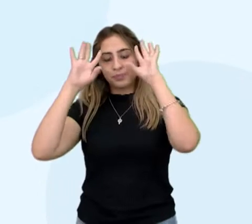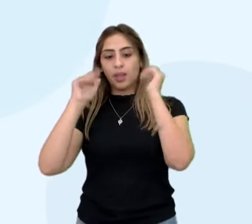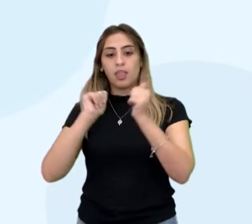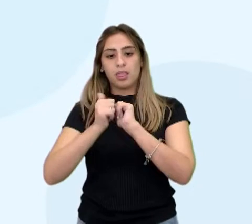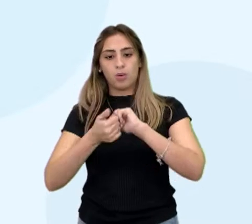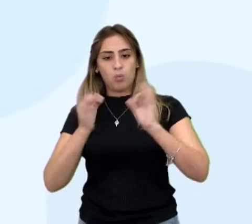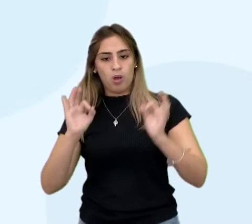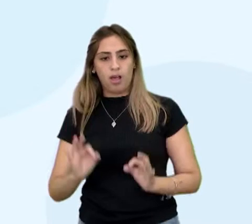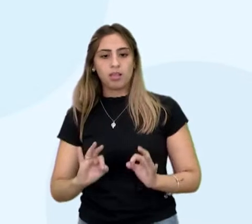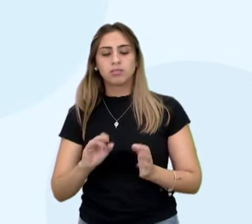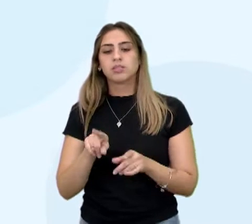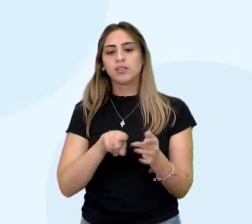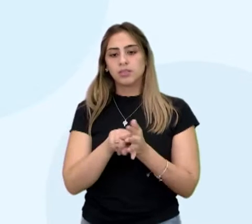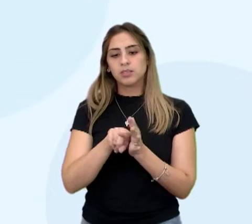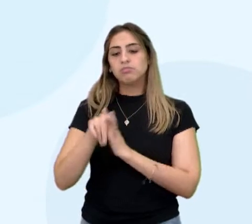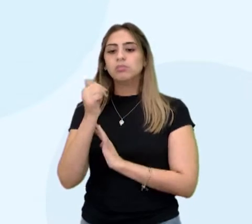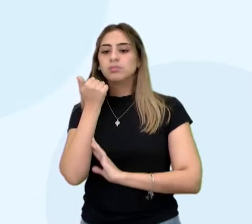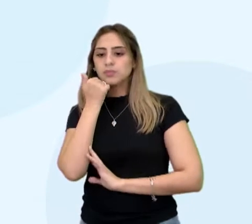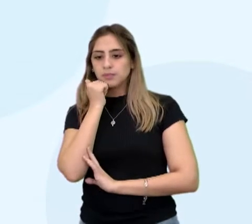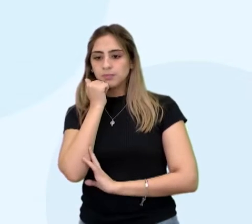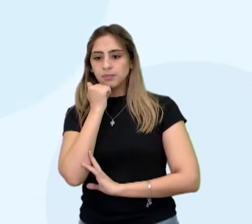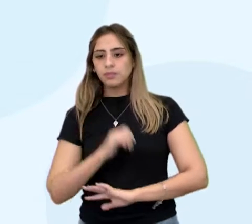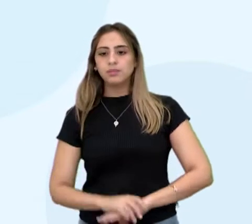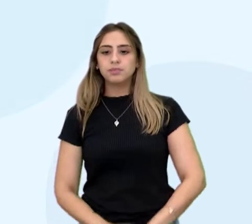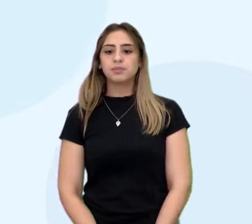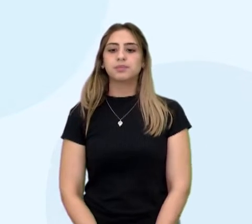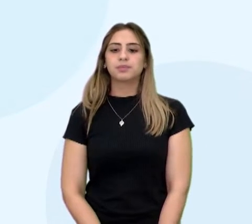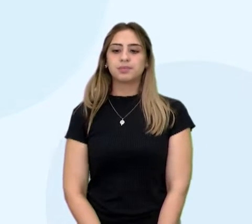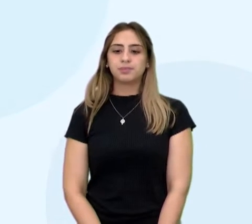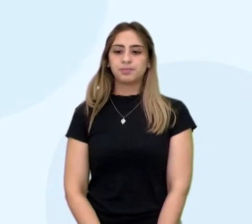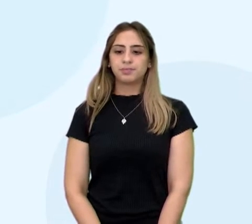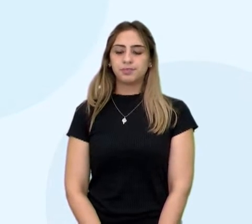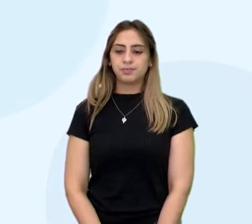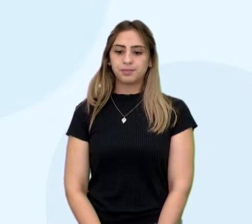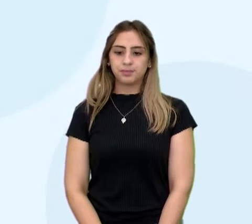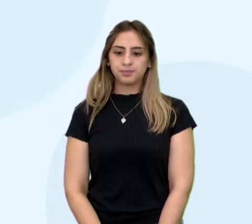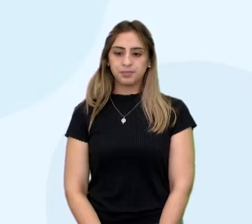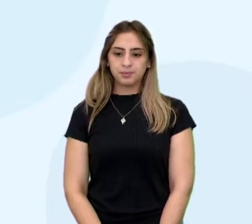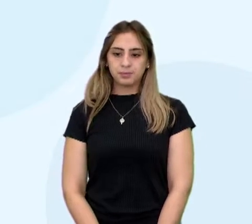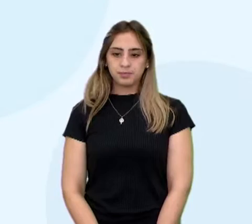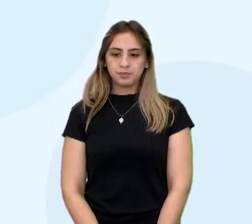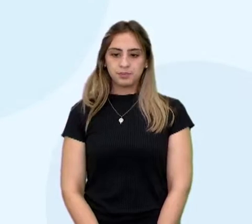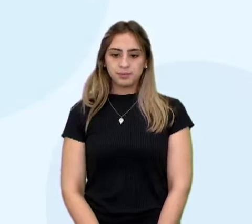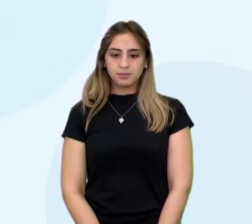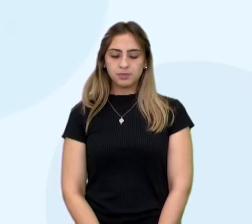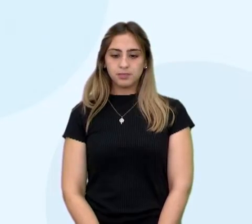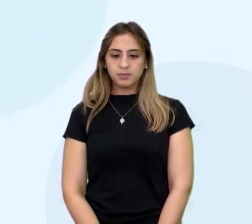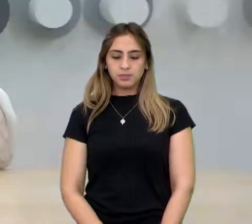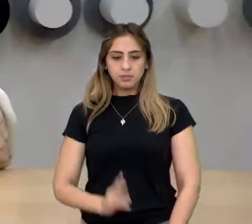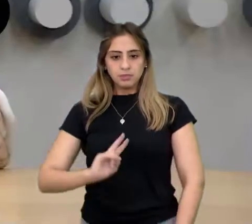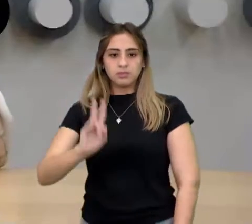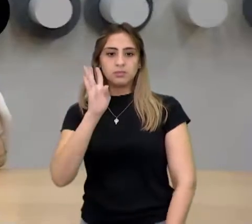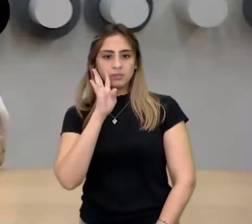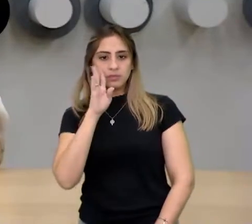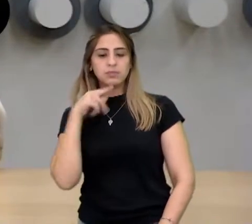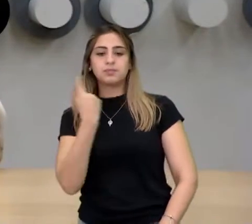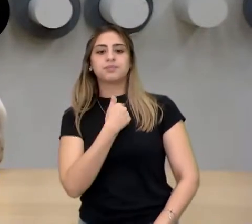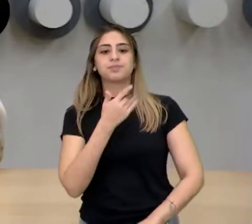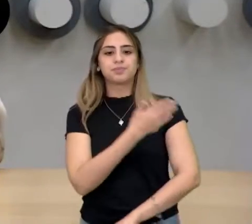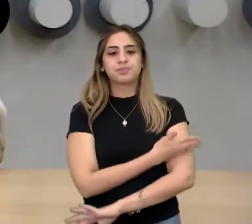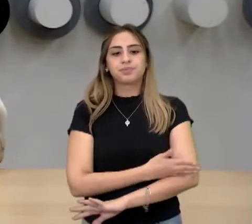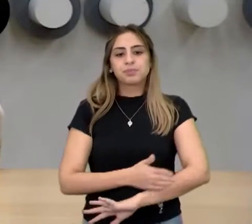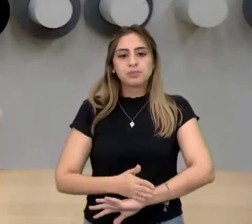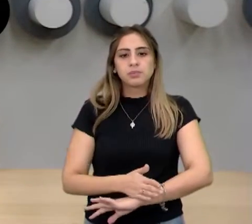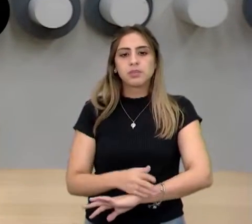linguagens adequados à investigação científica. É sempre legal que a gente comece,